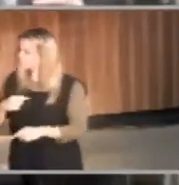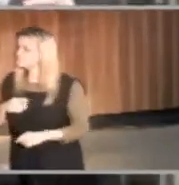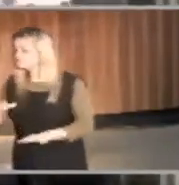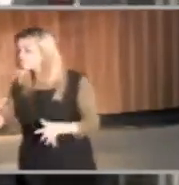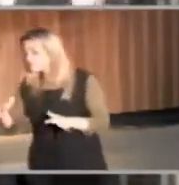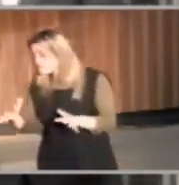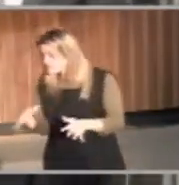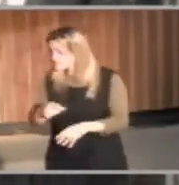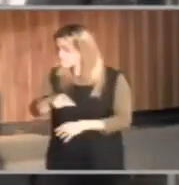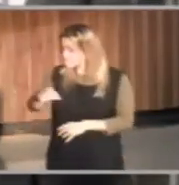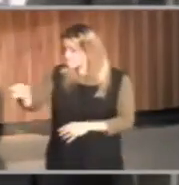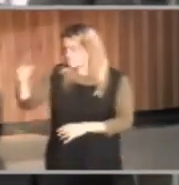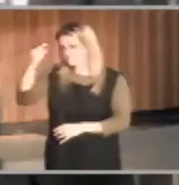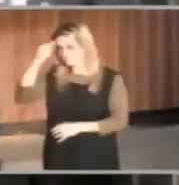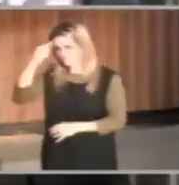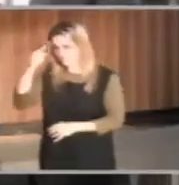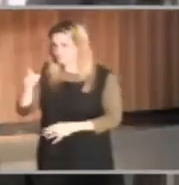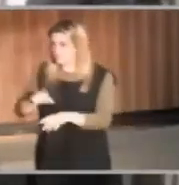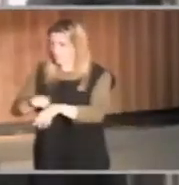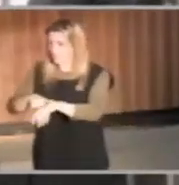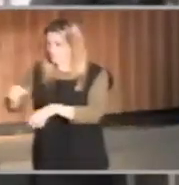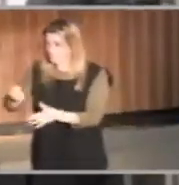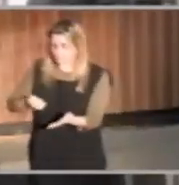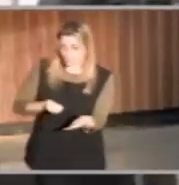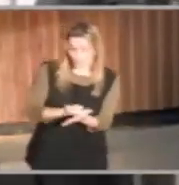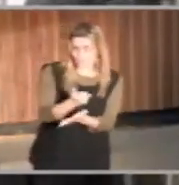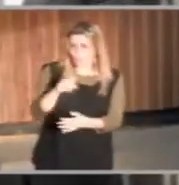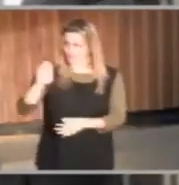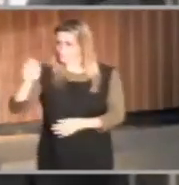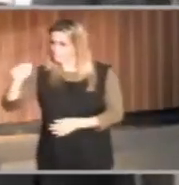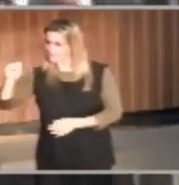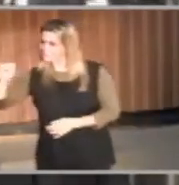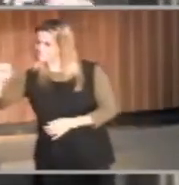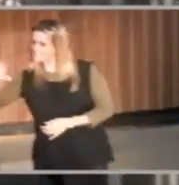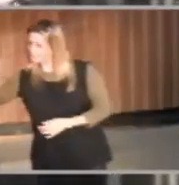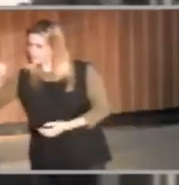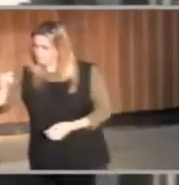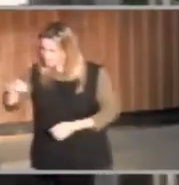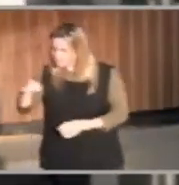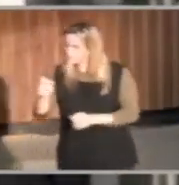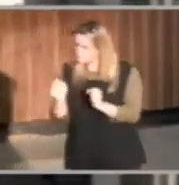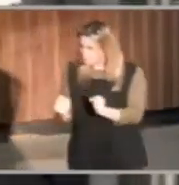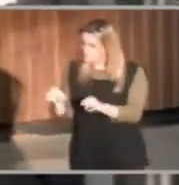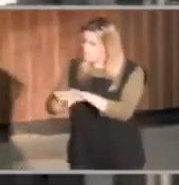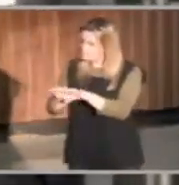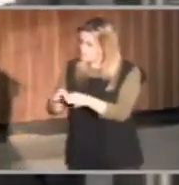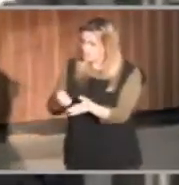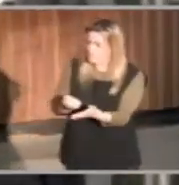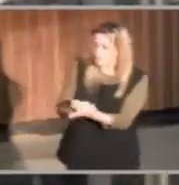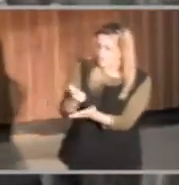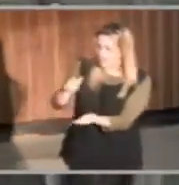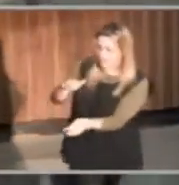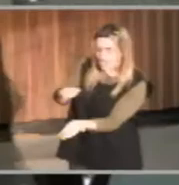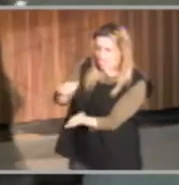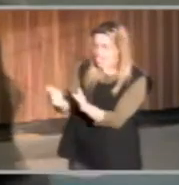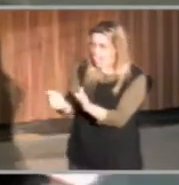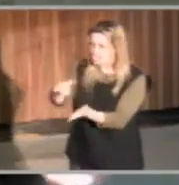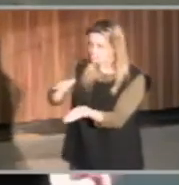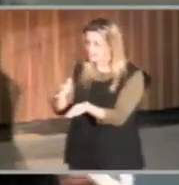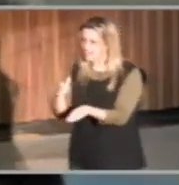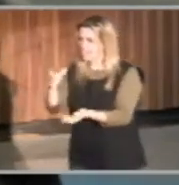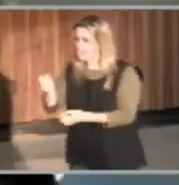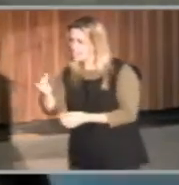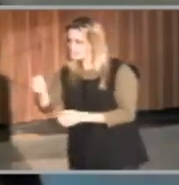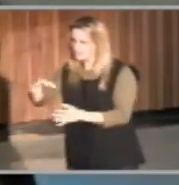sabe, quando você for fazer compra, você compra algumas caixinhas de leite e dá aqui de presente para a gente doar para alguém, né? Leite em pó,